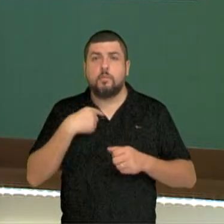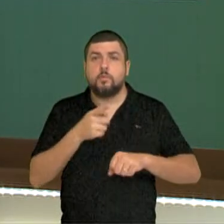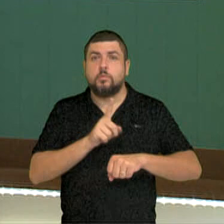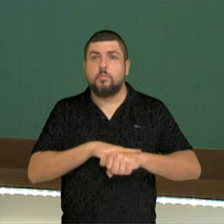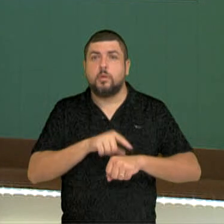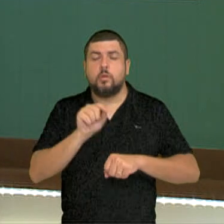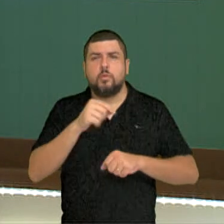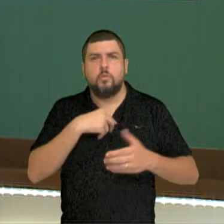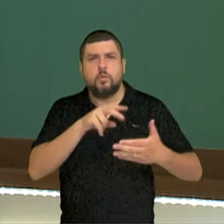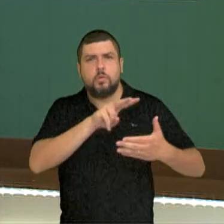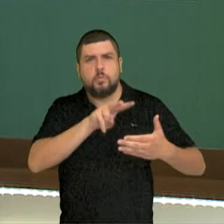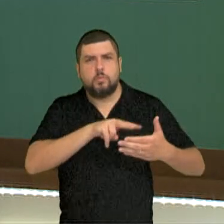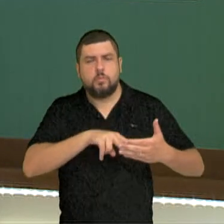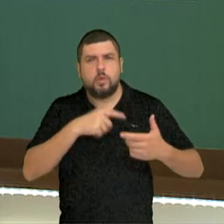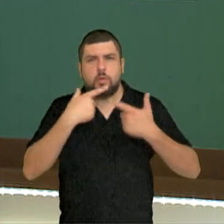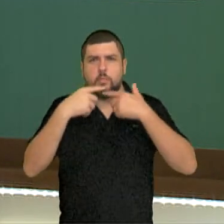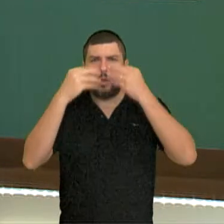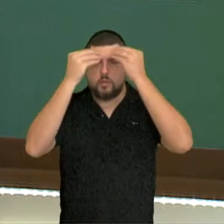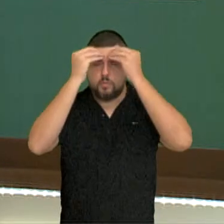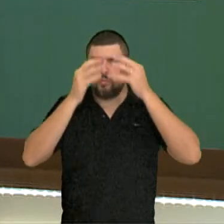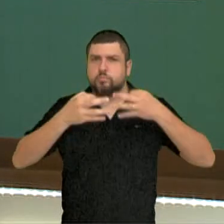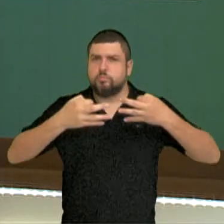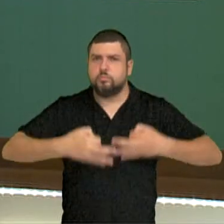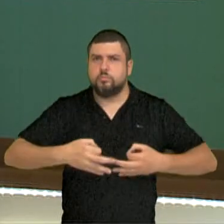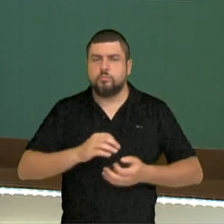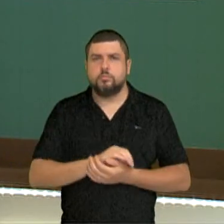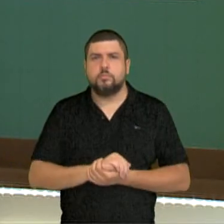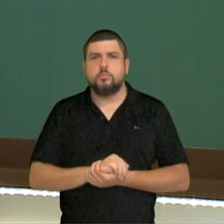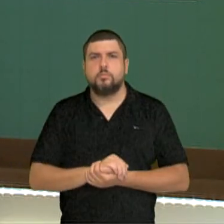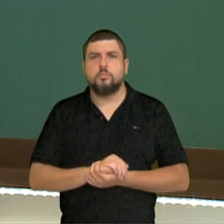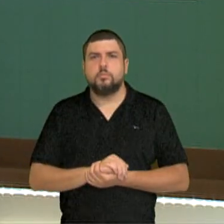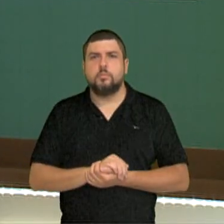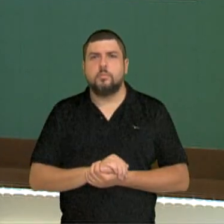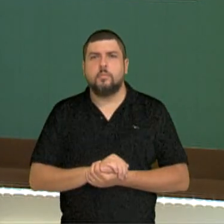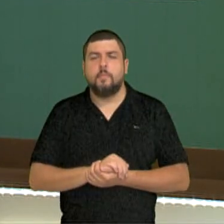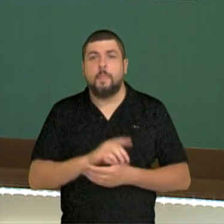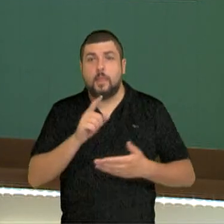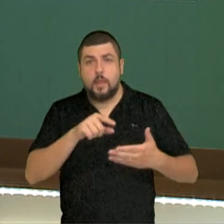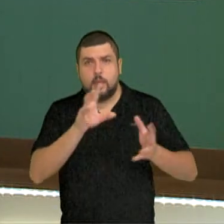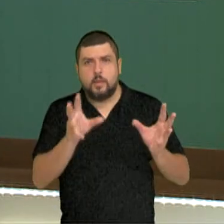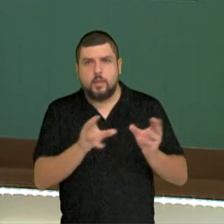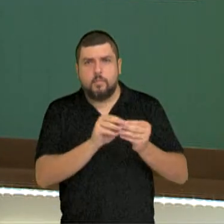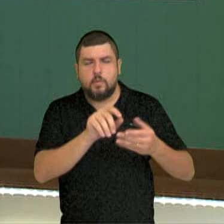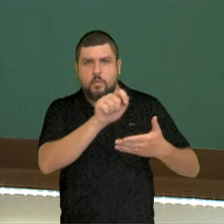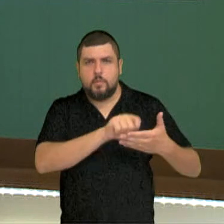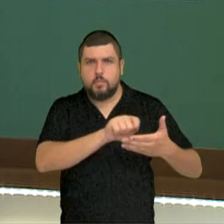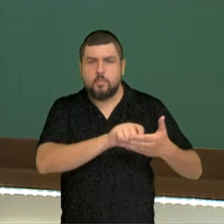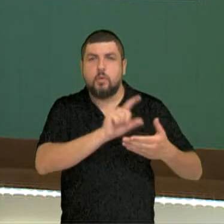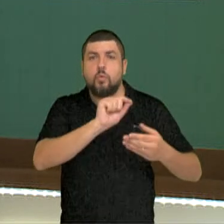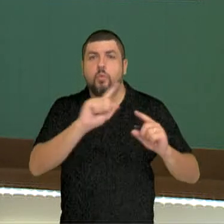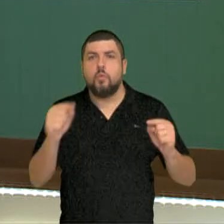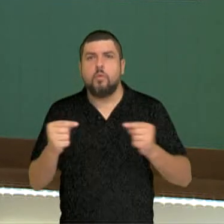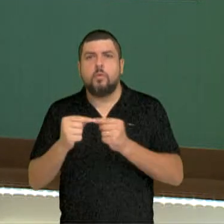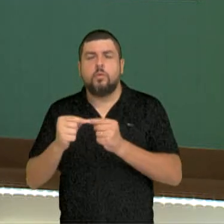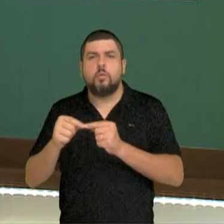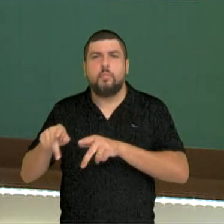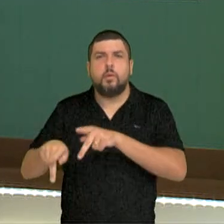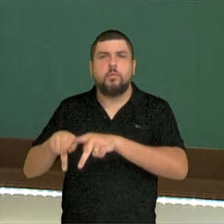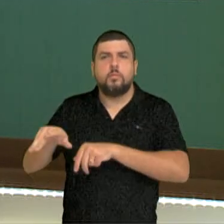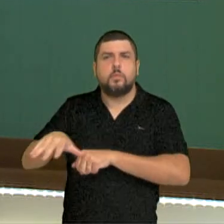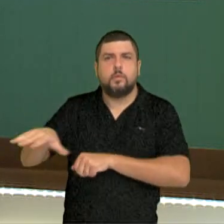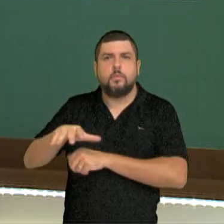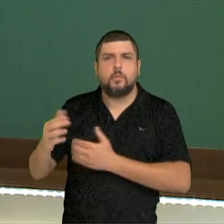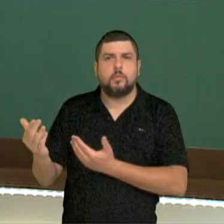quê? Uma linguagem bem acessível. Eu direcionei aqui para o público jovem. Então, ó, ele coloca aqui,